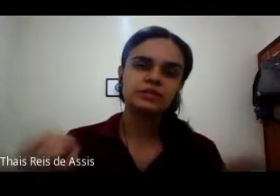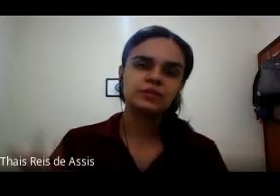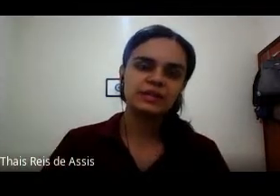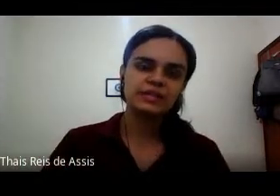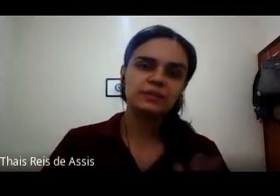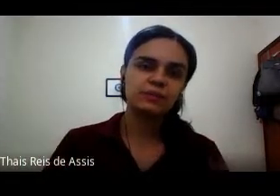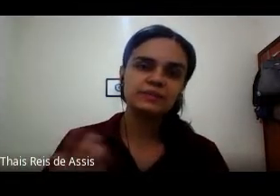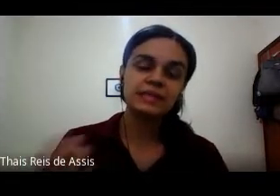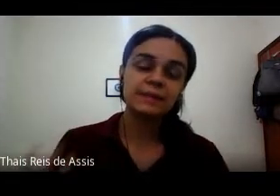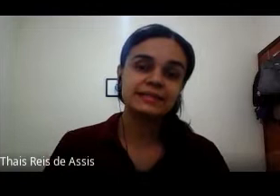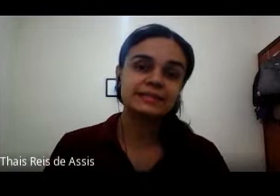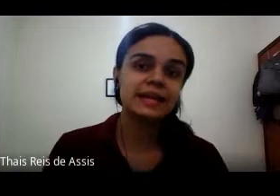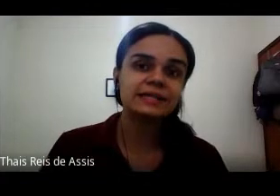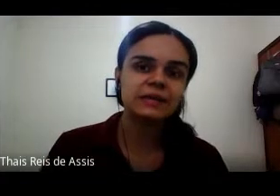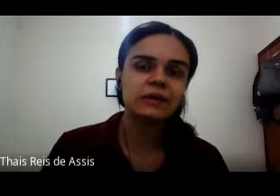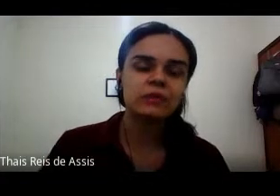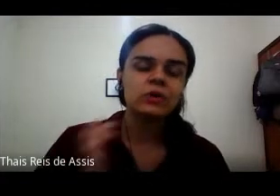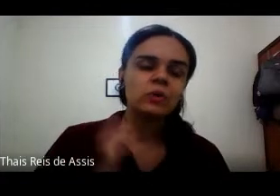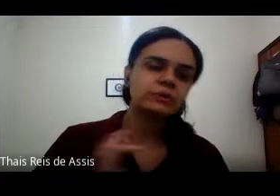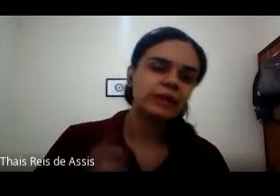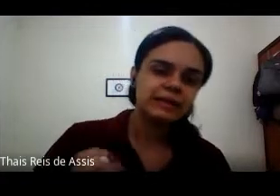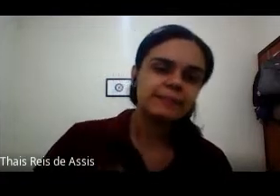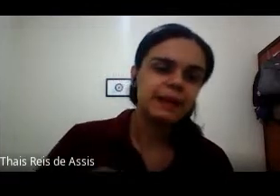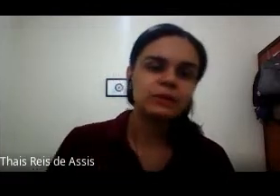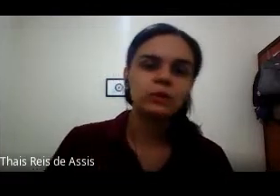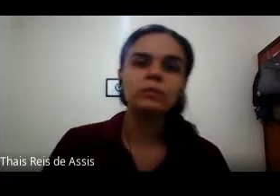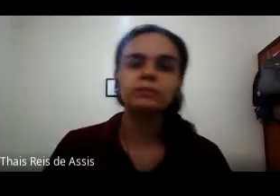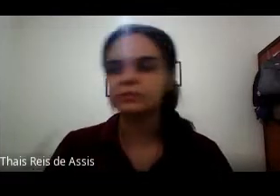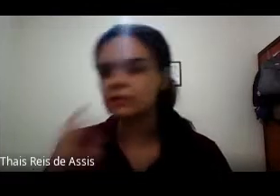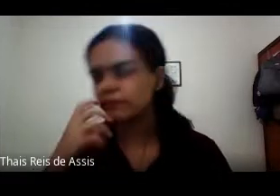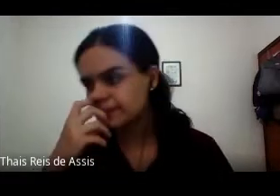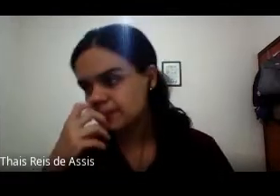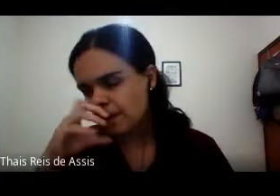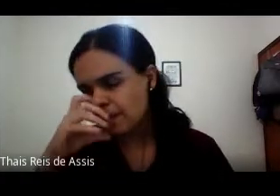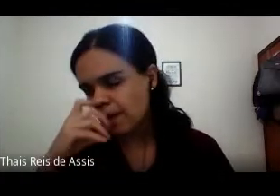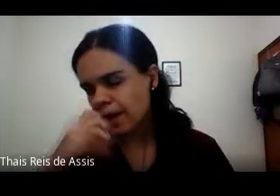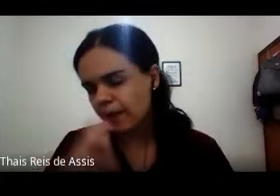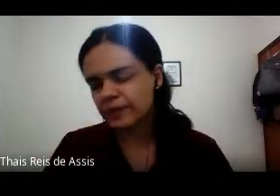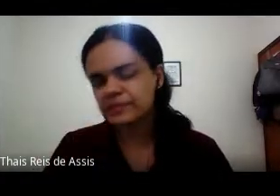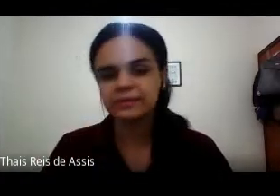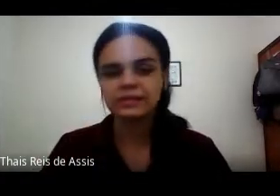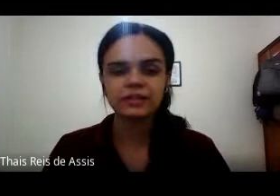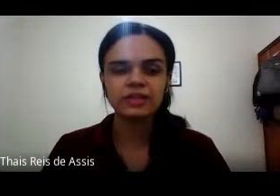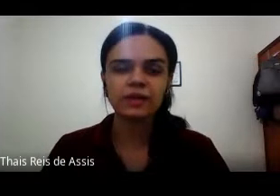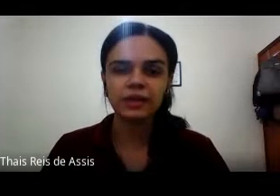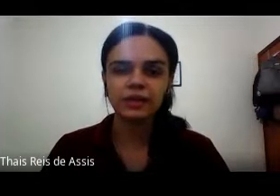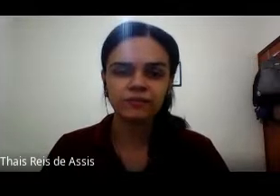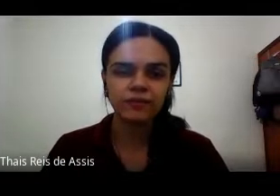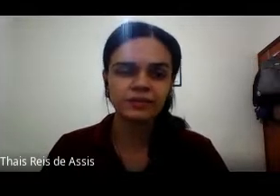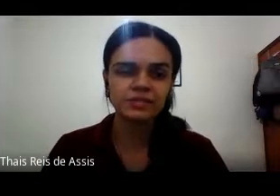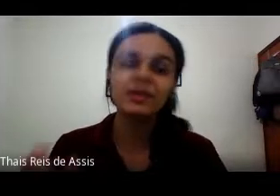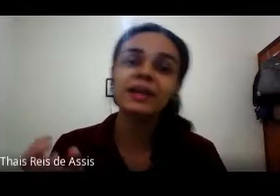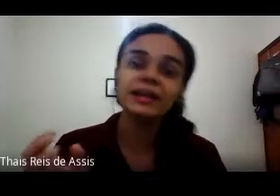geralmente essa organização propicia mais interação. Quanto eu quero trabalho em grupos, não ficar só com a organização da sala de aula